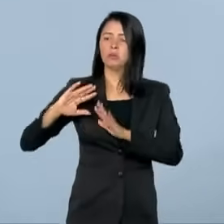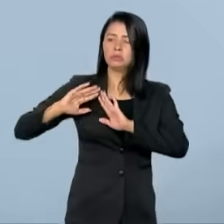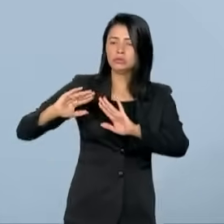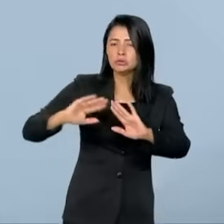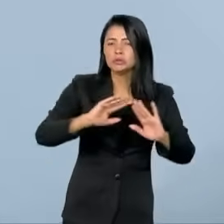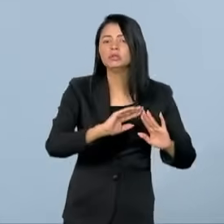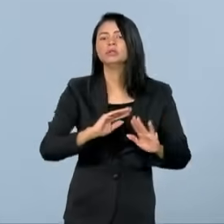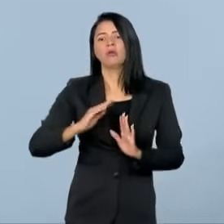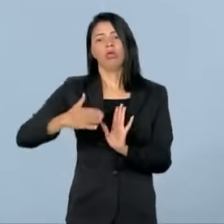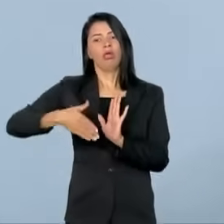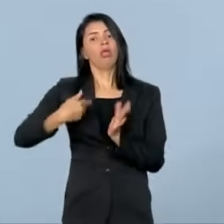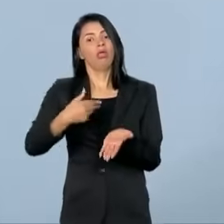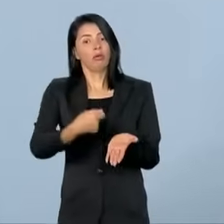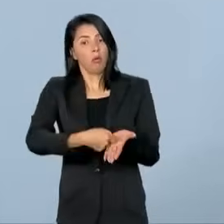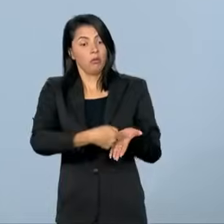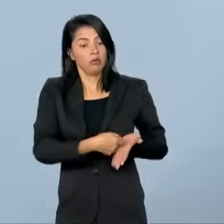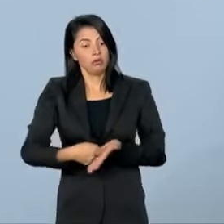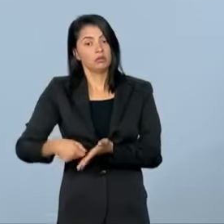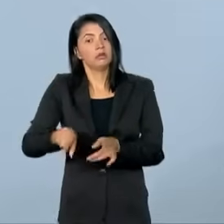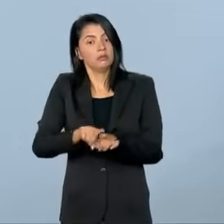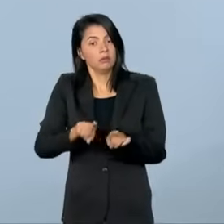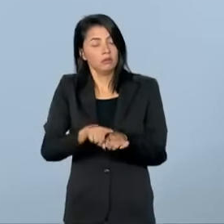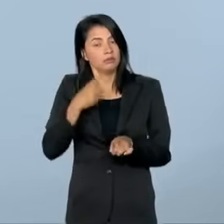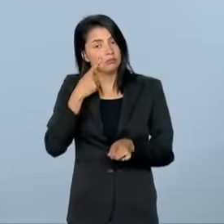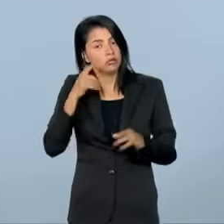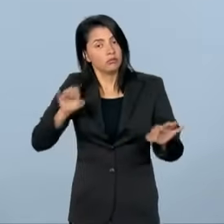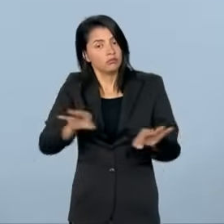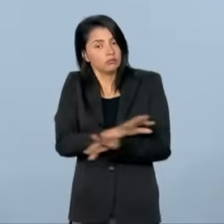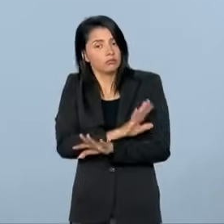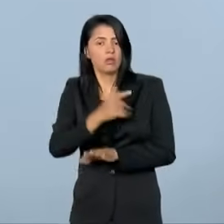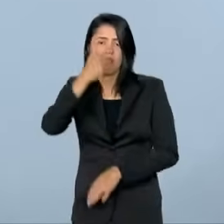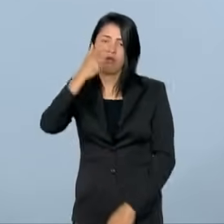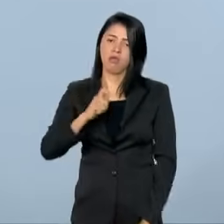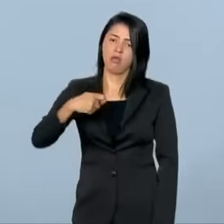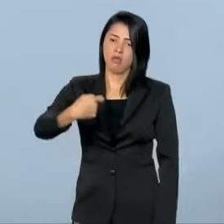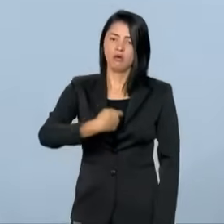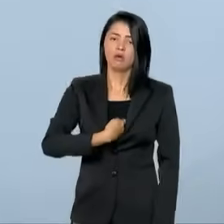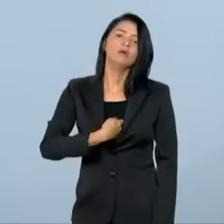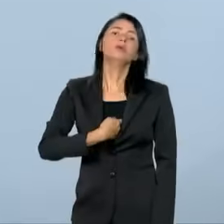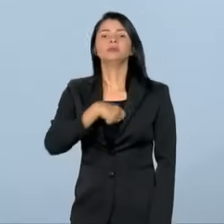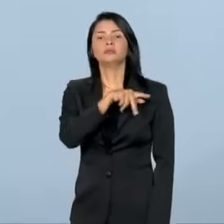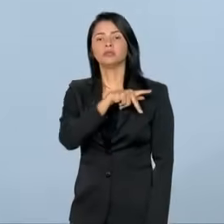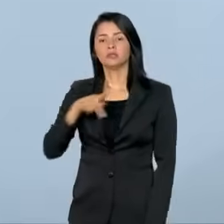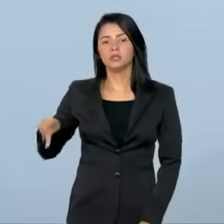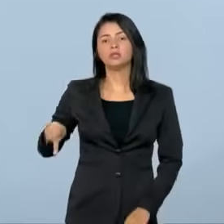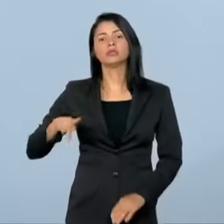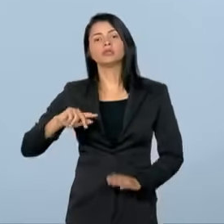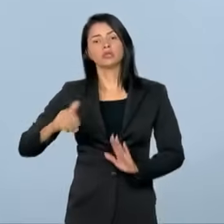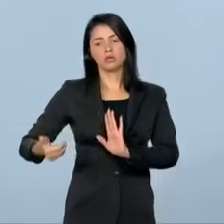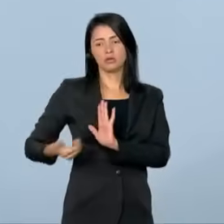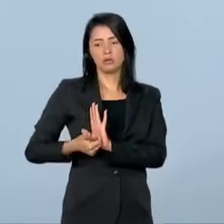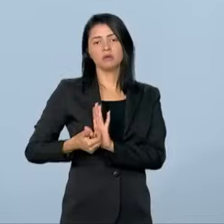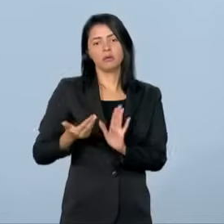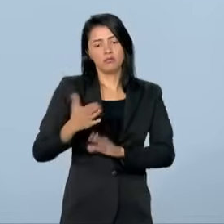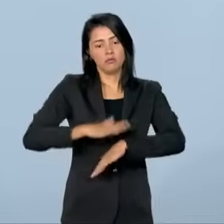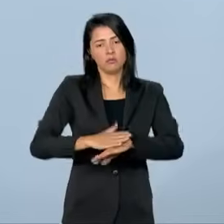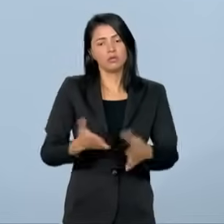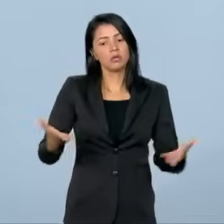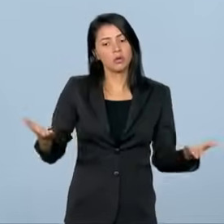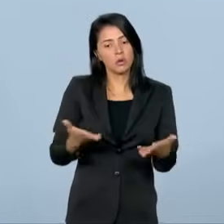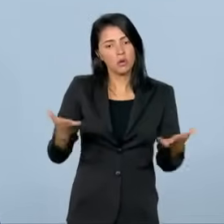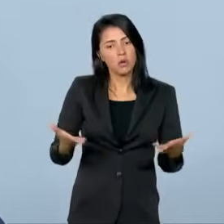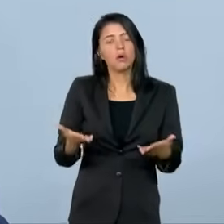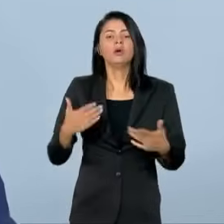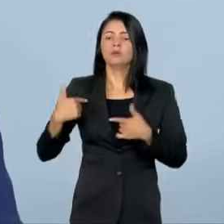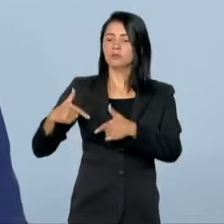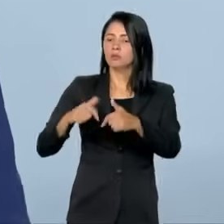e com as cobranças. Então, é o que eu tinha como presidente da Câmara para esse momento, além da consternação e da solidariedade,